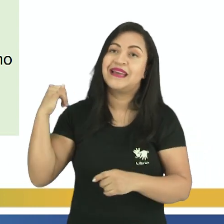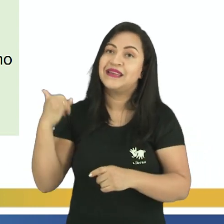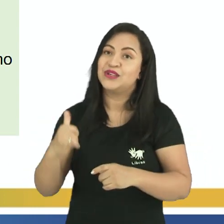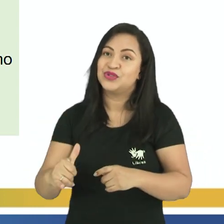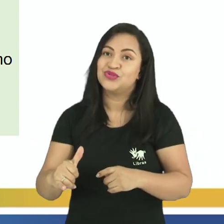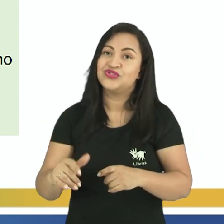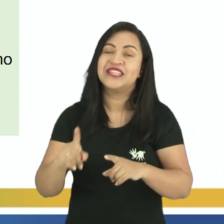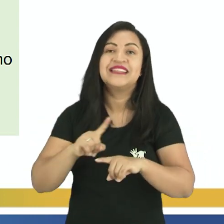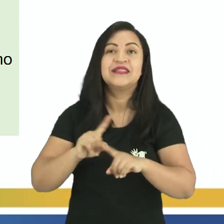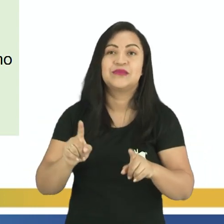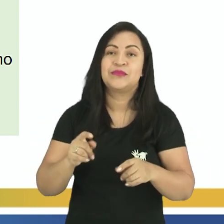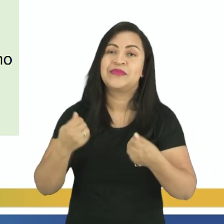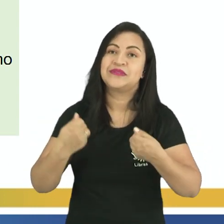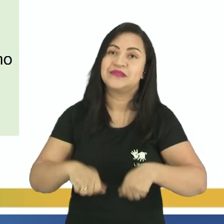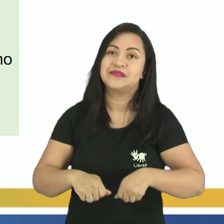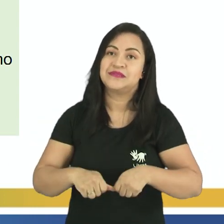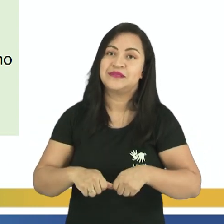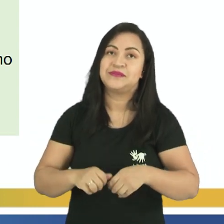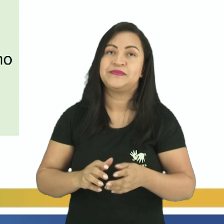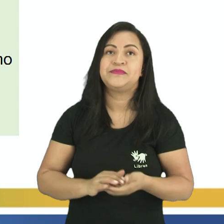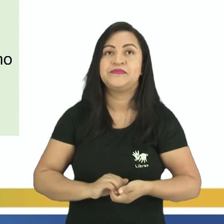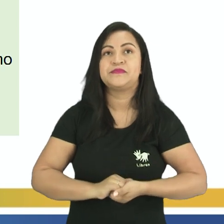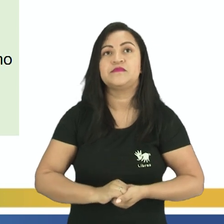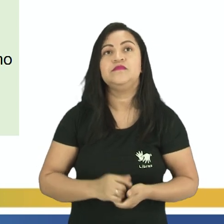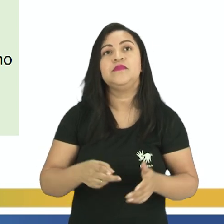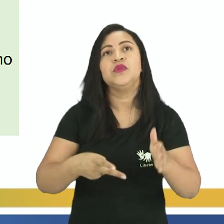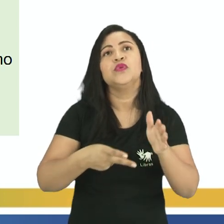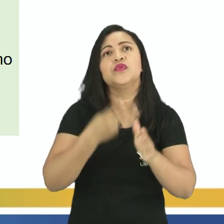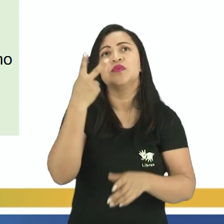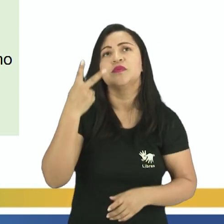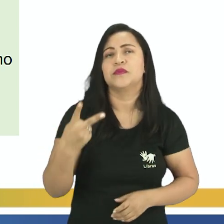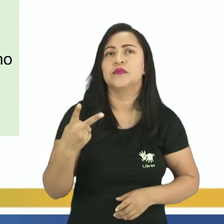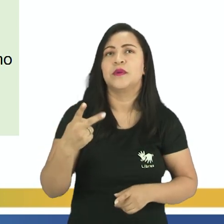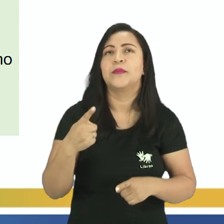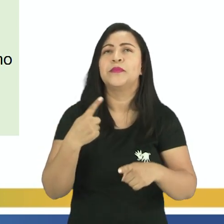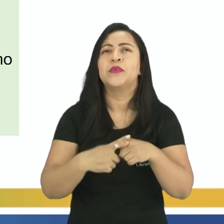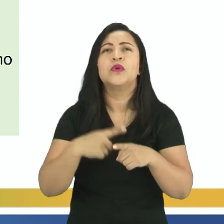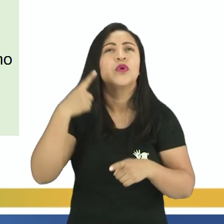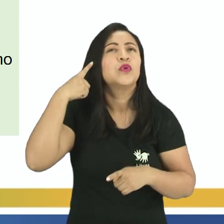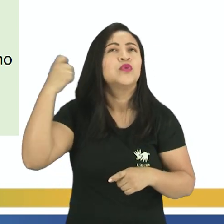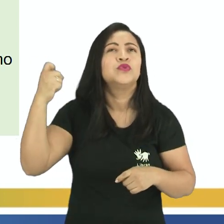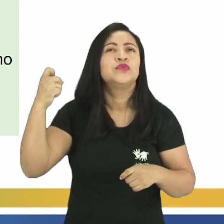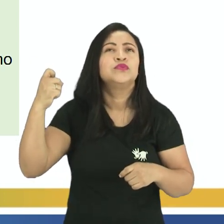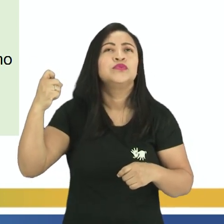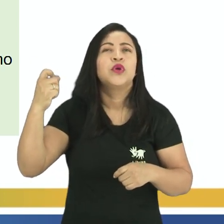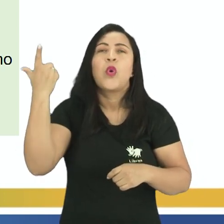propagar, inclusive no vácuo. Segunda questão, por que o som se